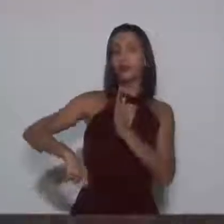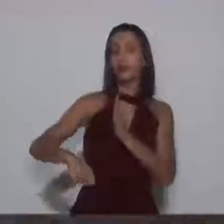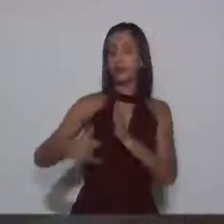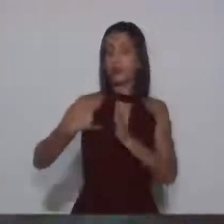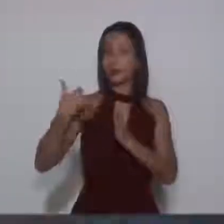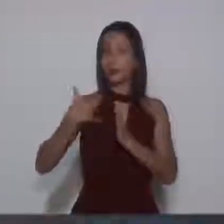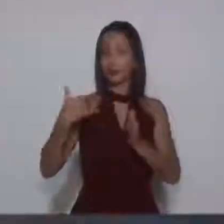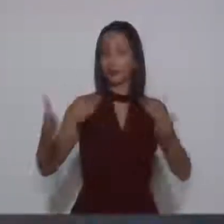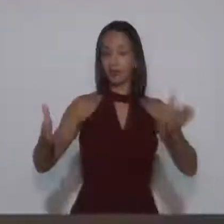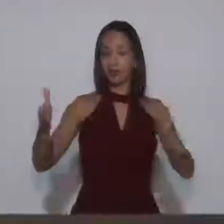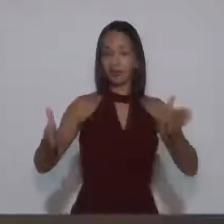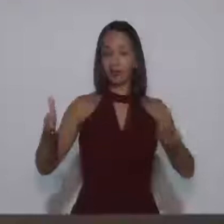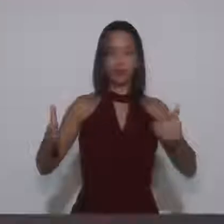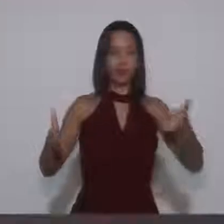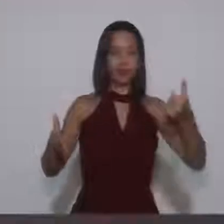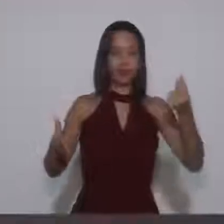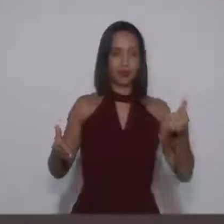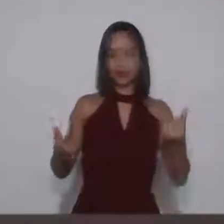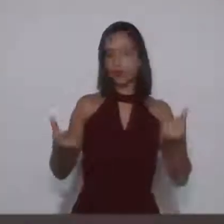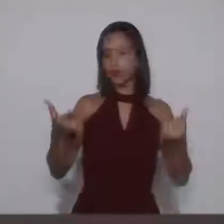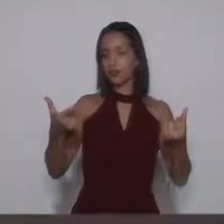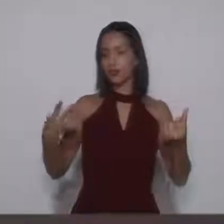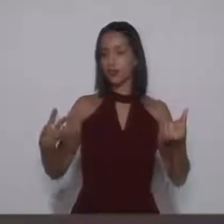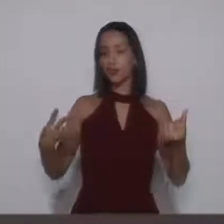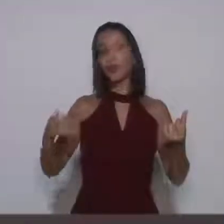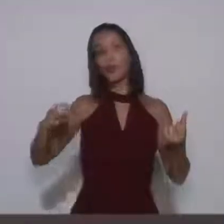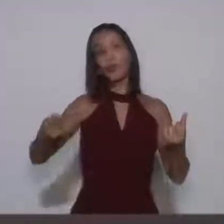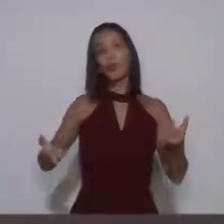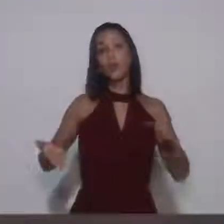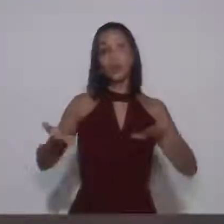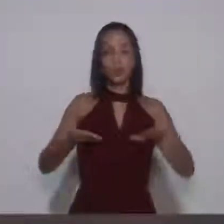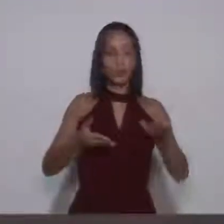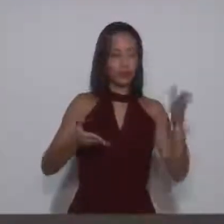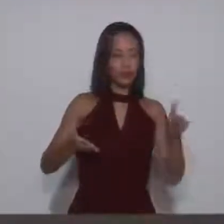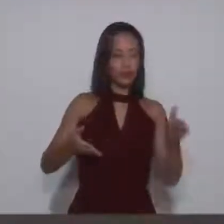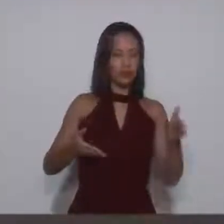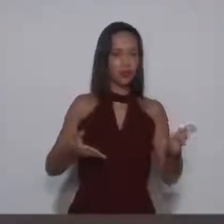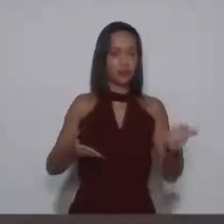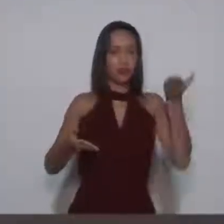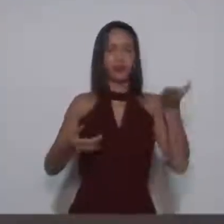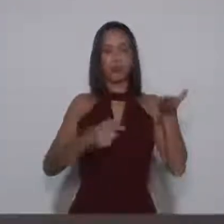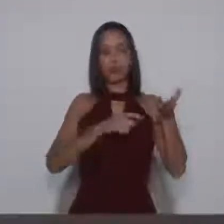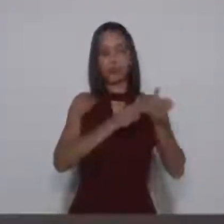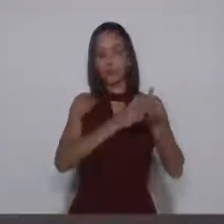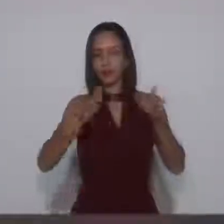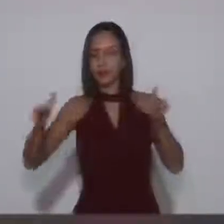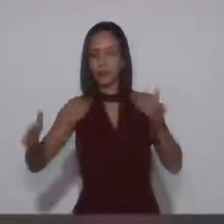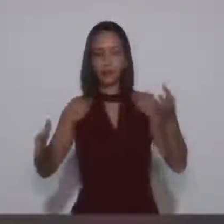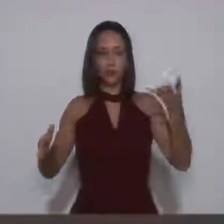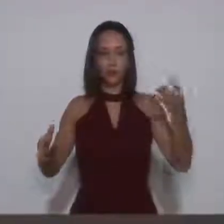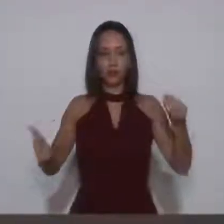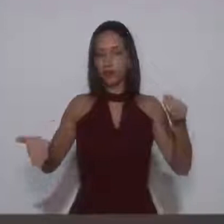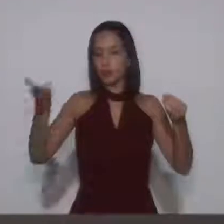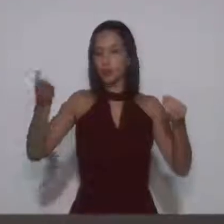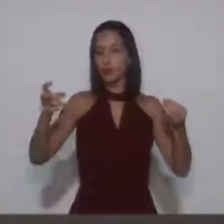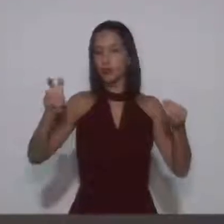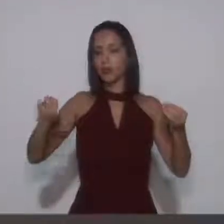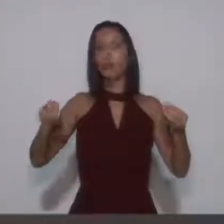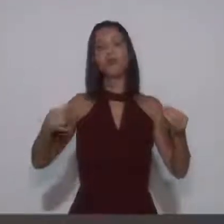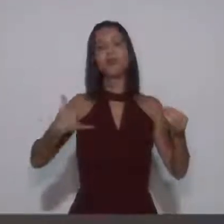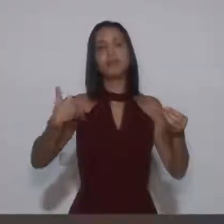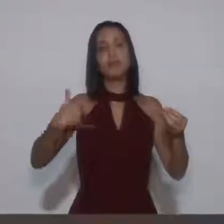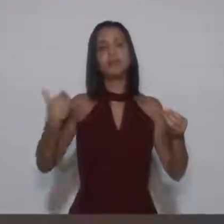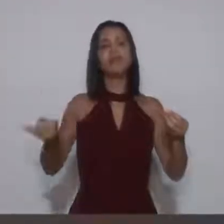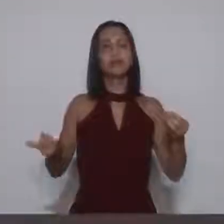também com mais de 45 anos ou com mais de 50 anos, com algumas regras, para que a gente não crie uma... Eu não sou